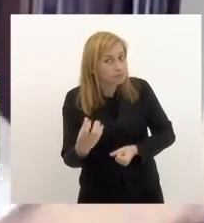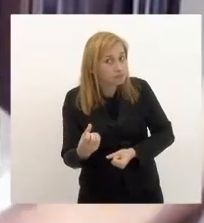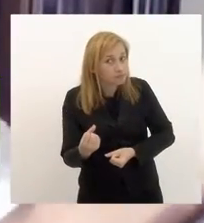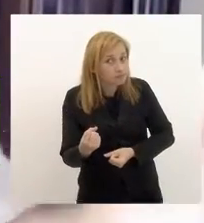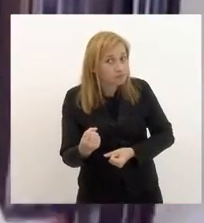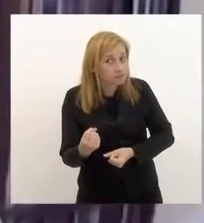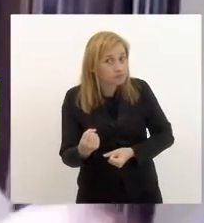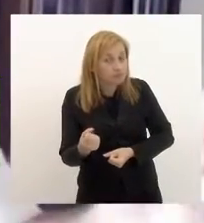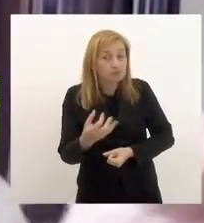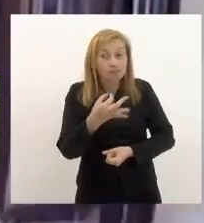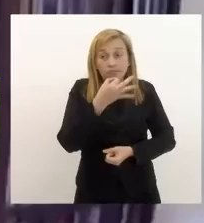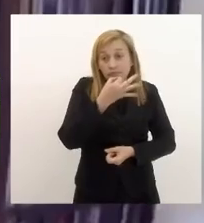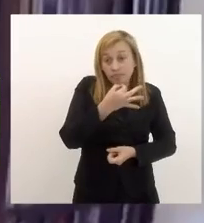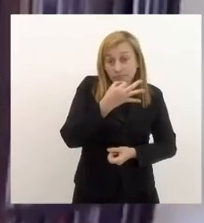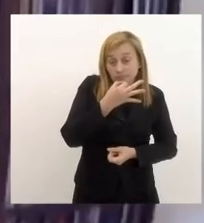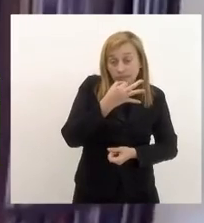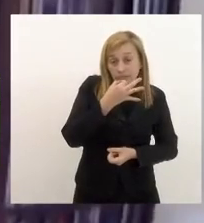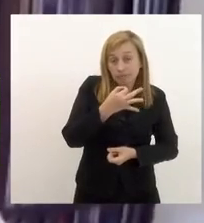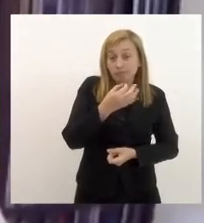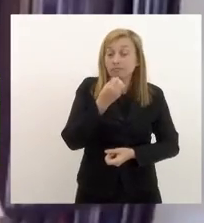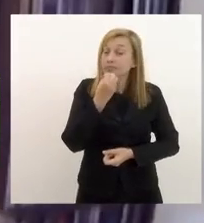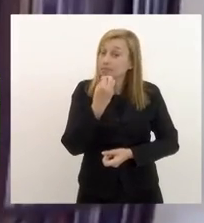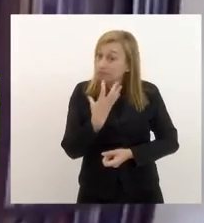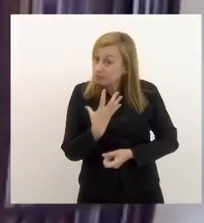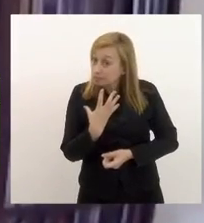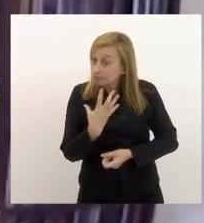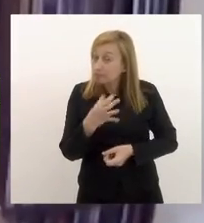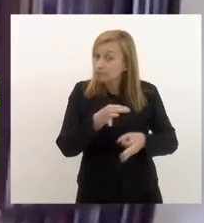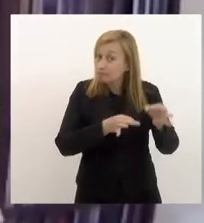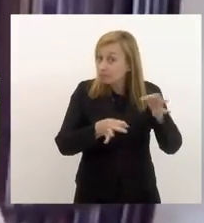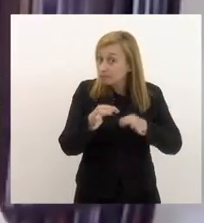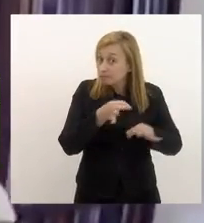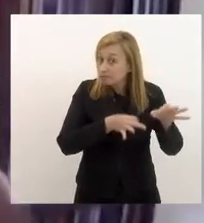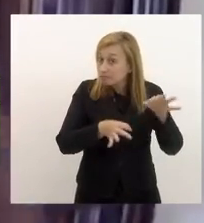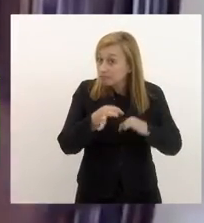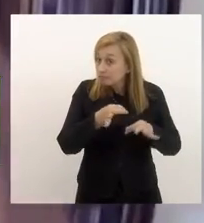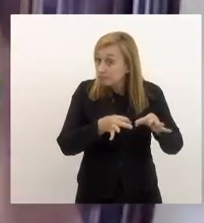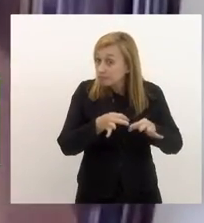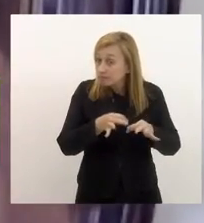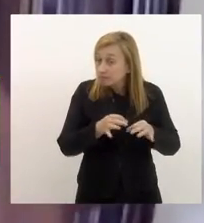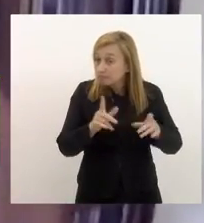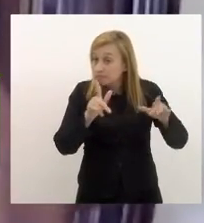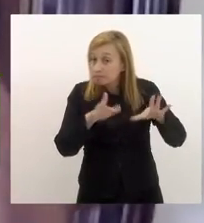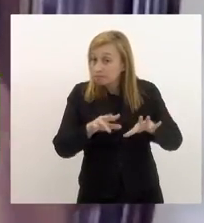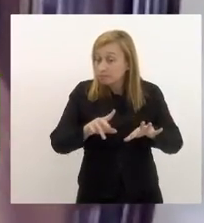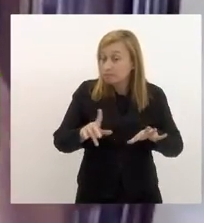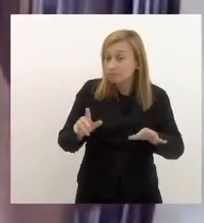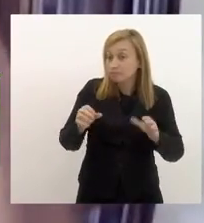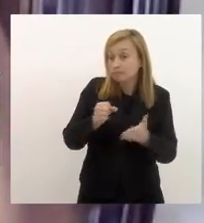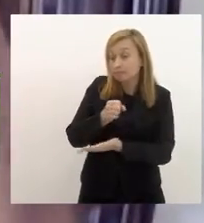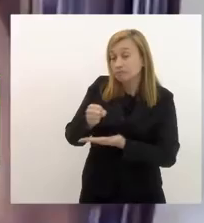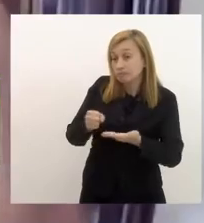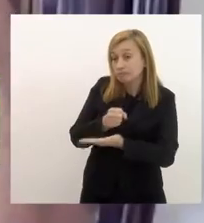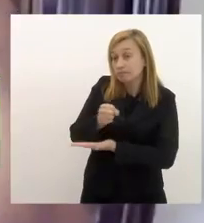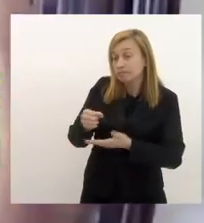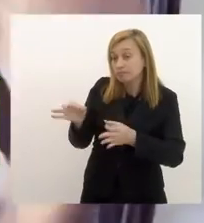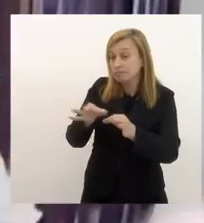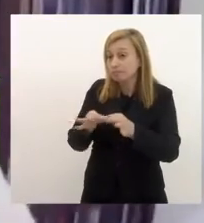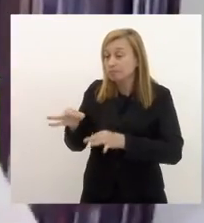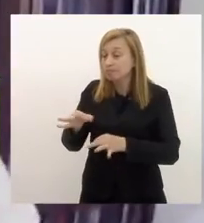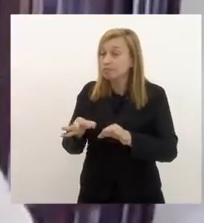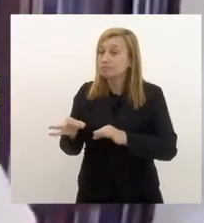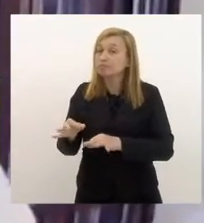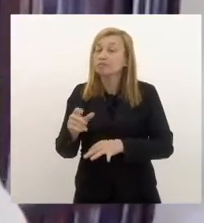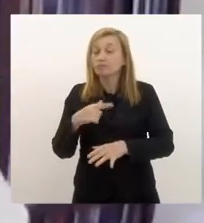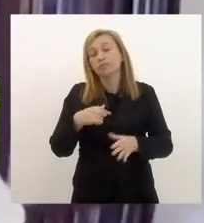as sugestões contidas no plano não se torna diferente do plano básico está em uma pergunta